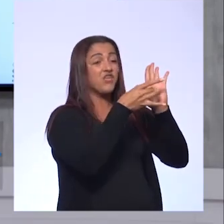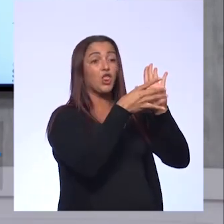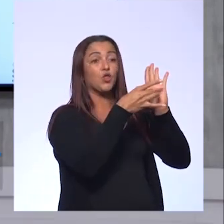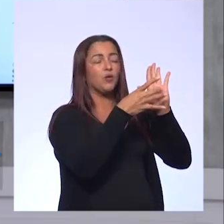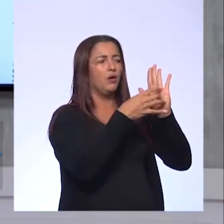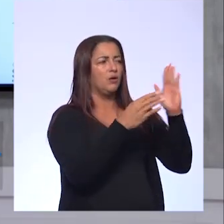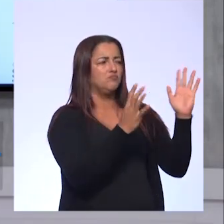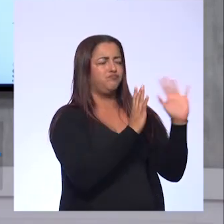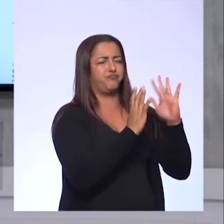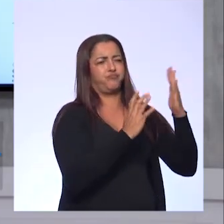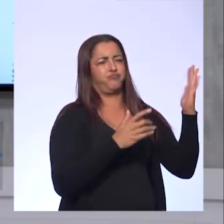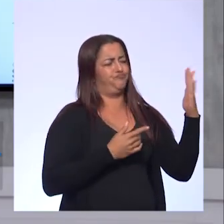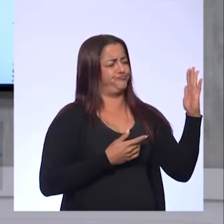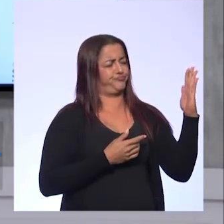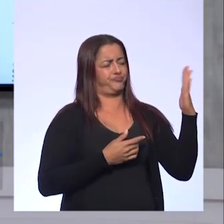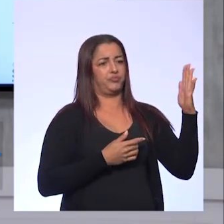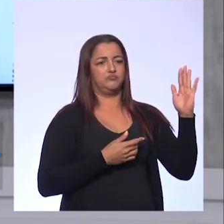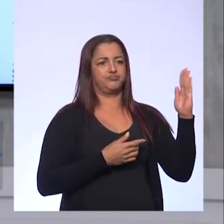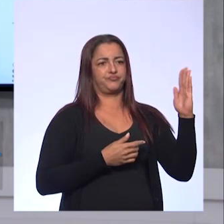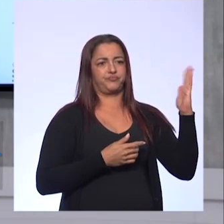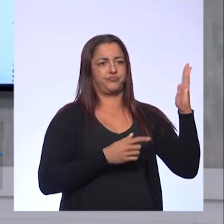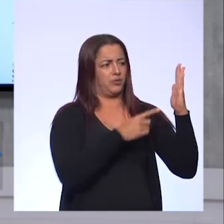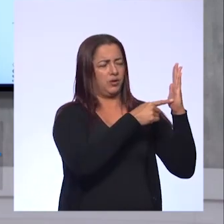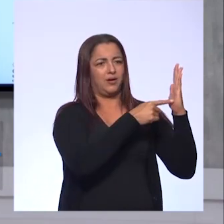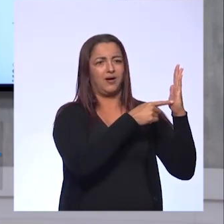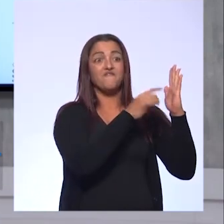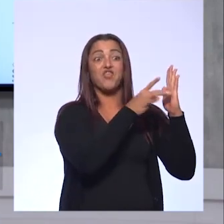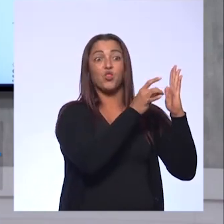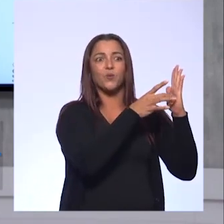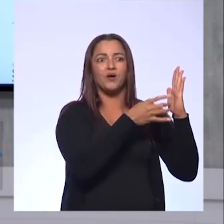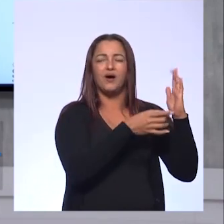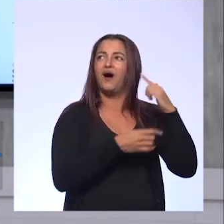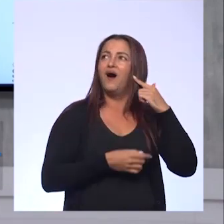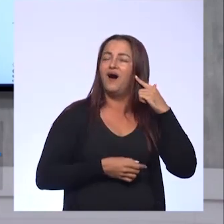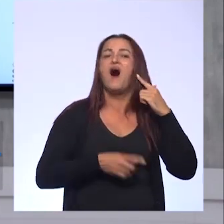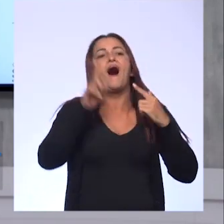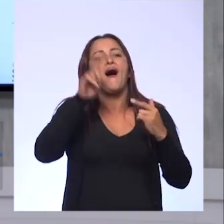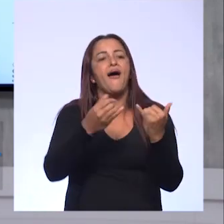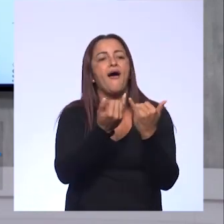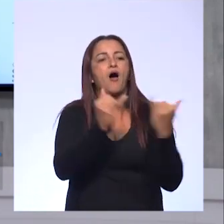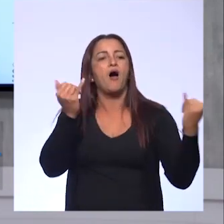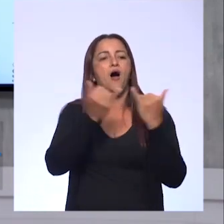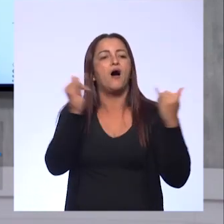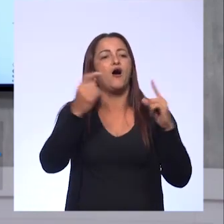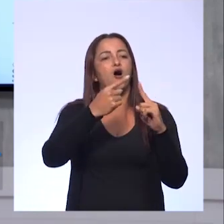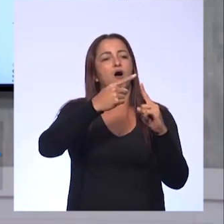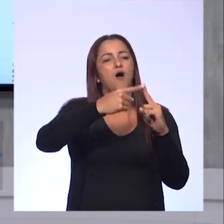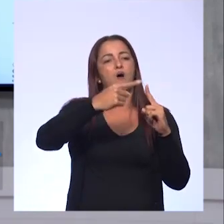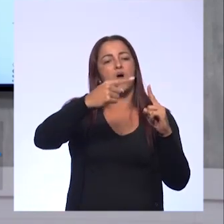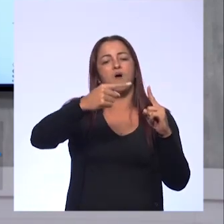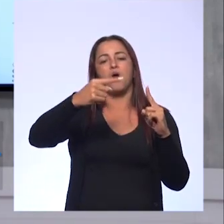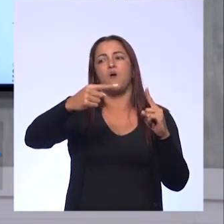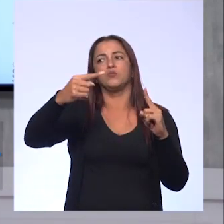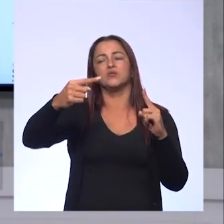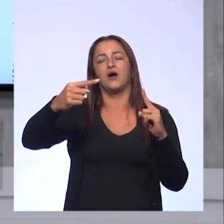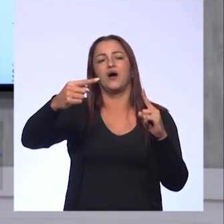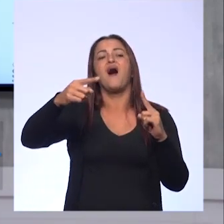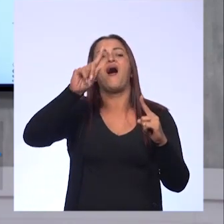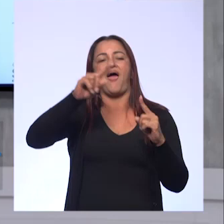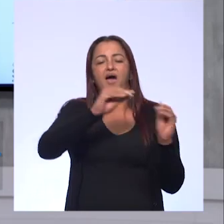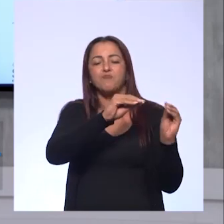vida para que ela vem graça vibrar portanto nós estamos falando de transporte e energia mas onda não transporta matéria